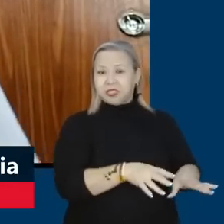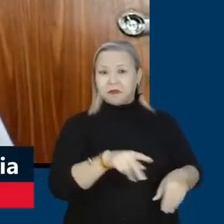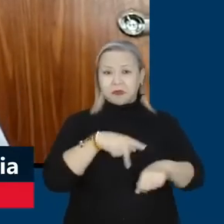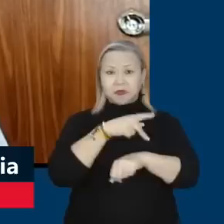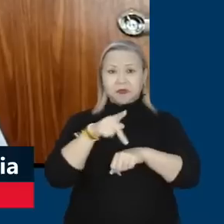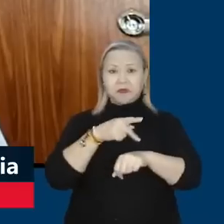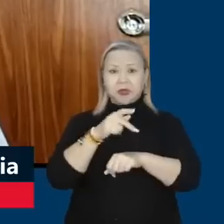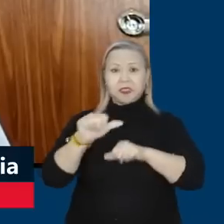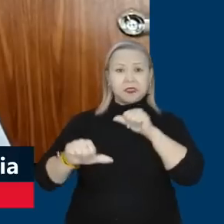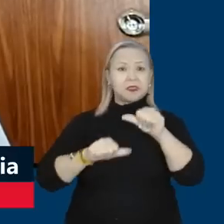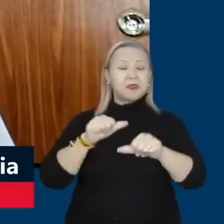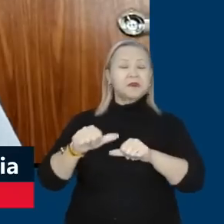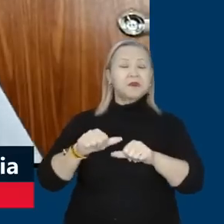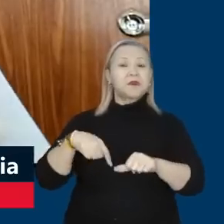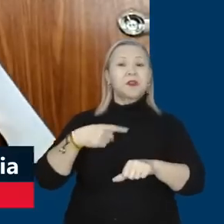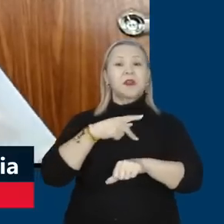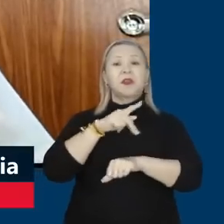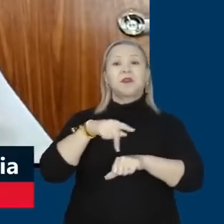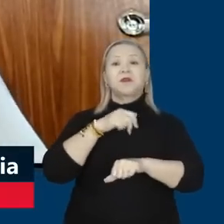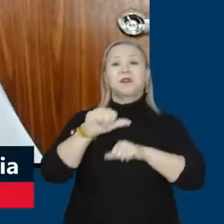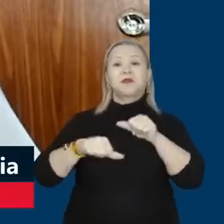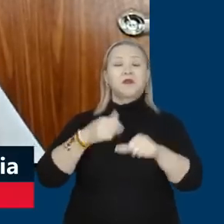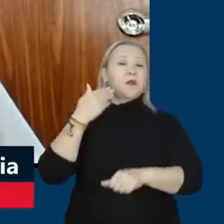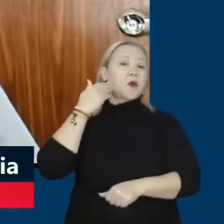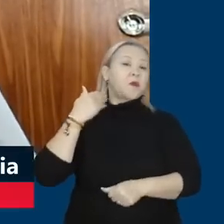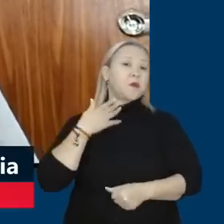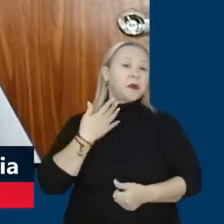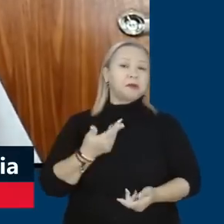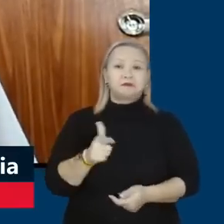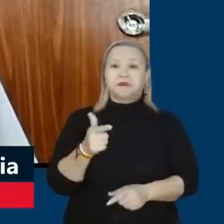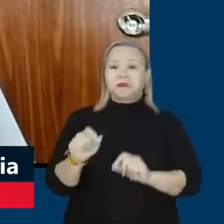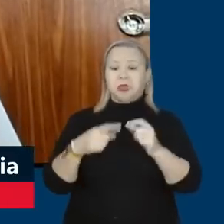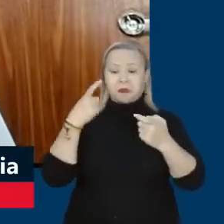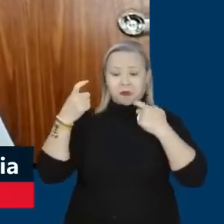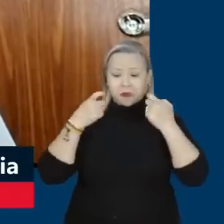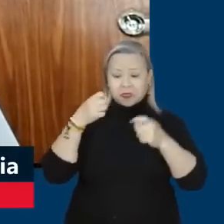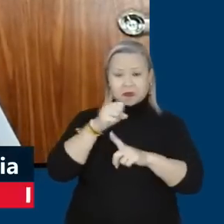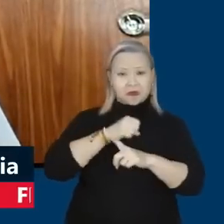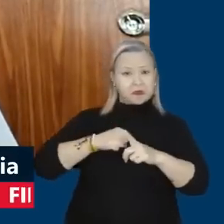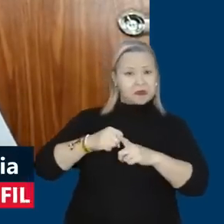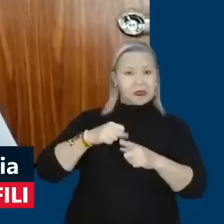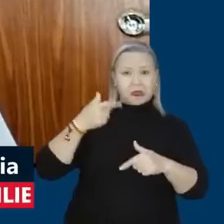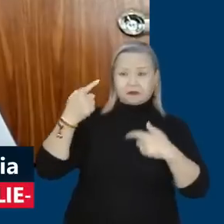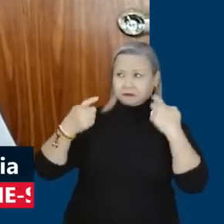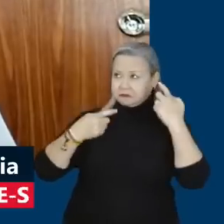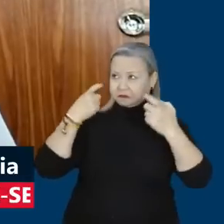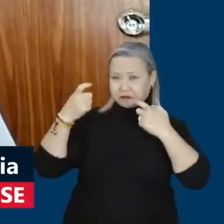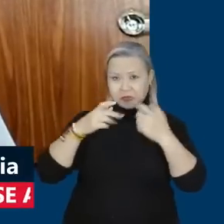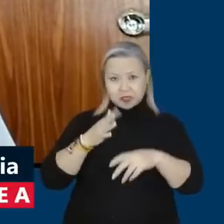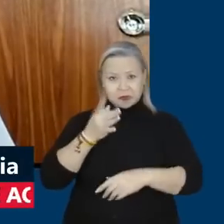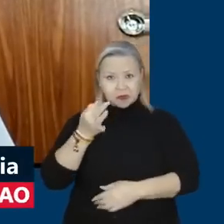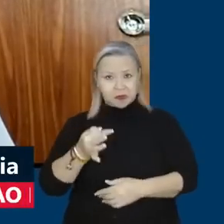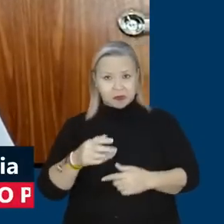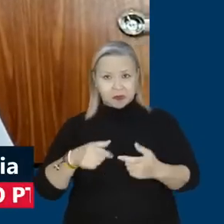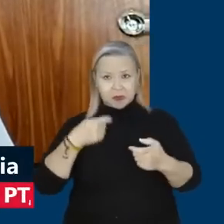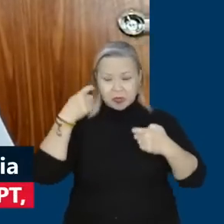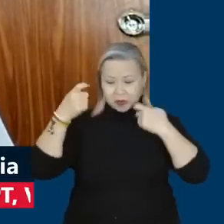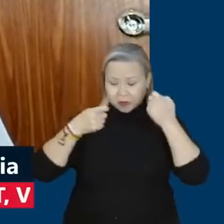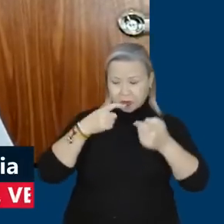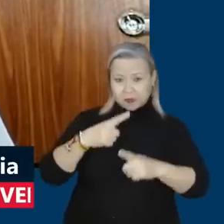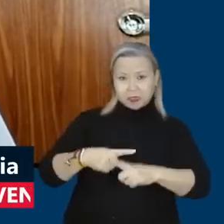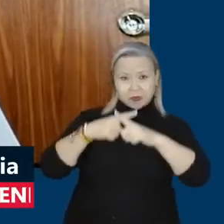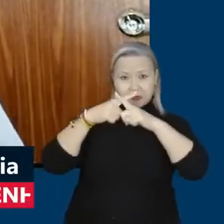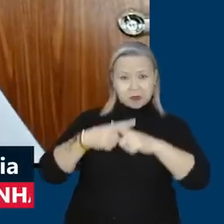banco, um grande banco, onde não há preocupação social, não há preocupação de futuro, não há preocupação nenhuma em termos de